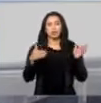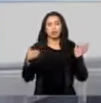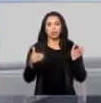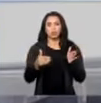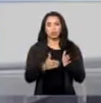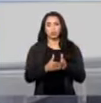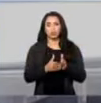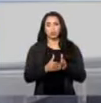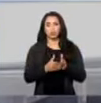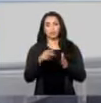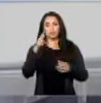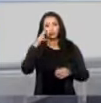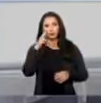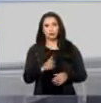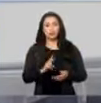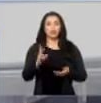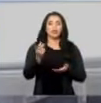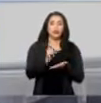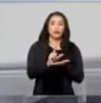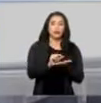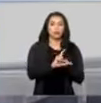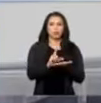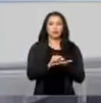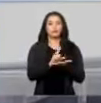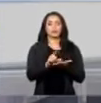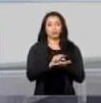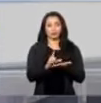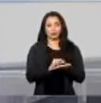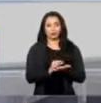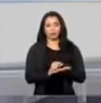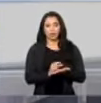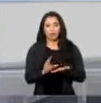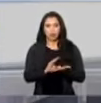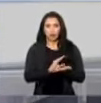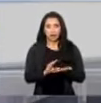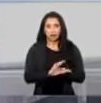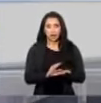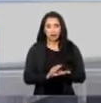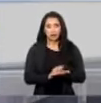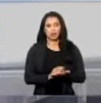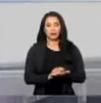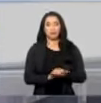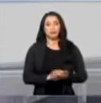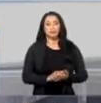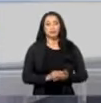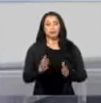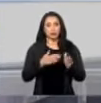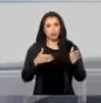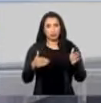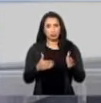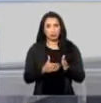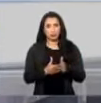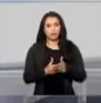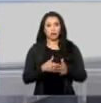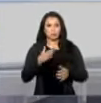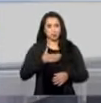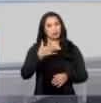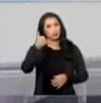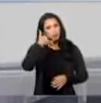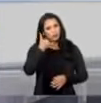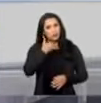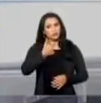priorizar o orçamento, quais são as prioridades para o senhor. Estou aberto, posso passar meu telefone pessoal para todos, receberei todos, e os que